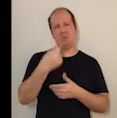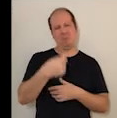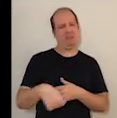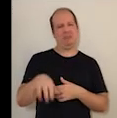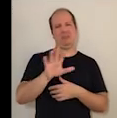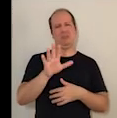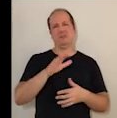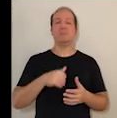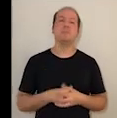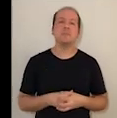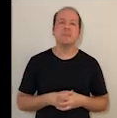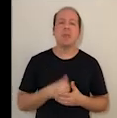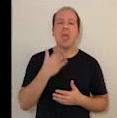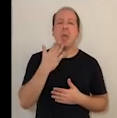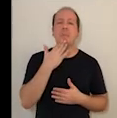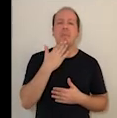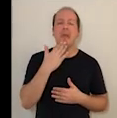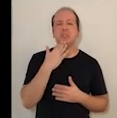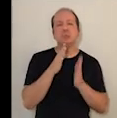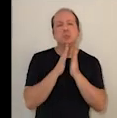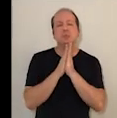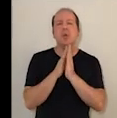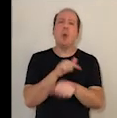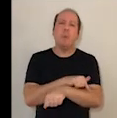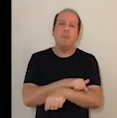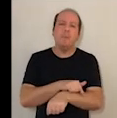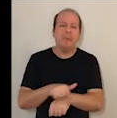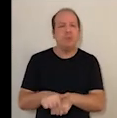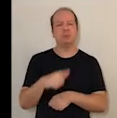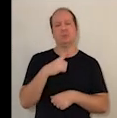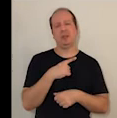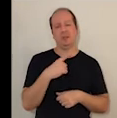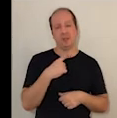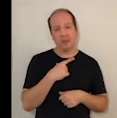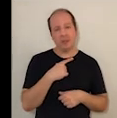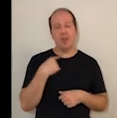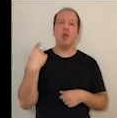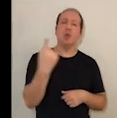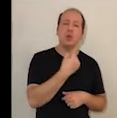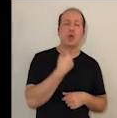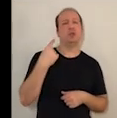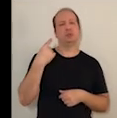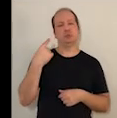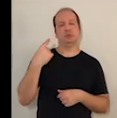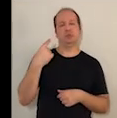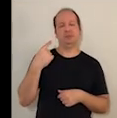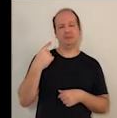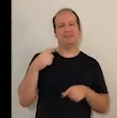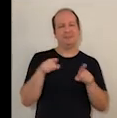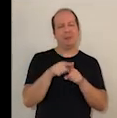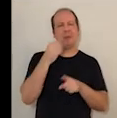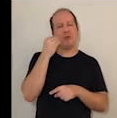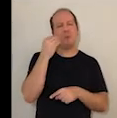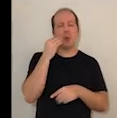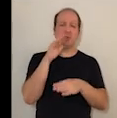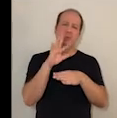não, não, Excelência, de modo algum. Peço-lhe humildemente que faça constar dos autos que Messer Volpone, de